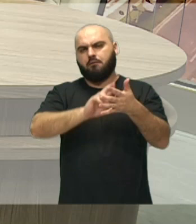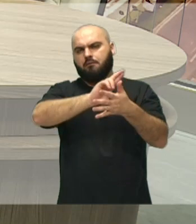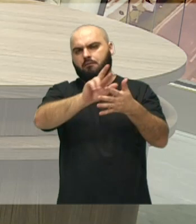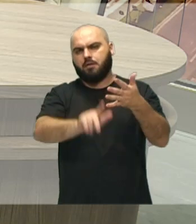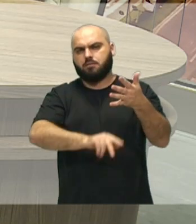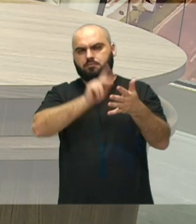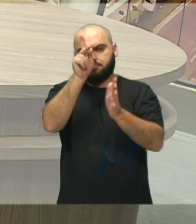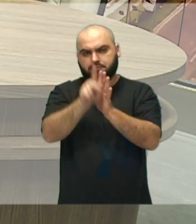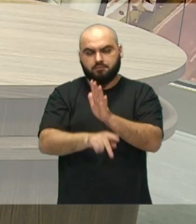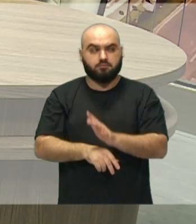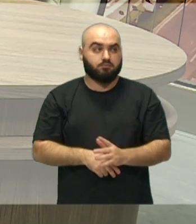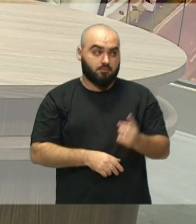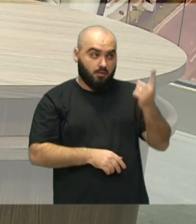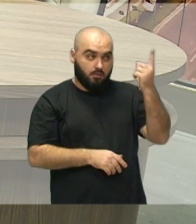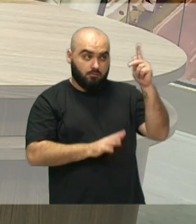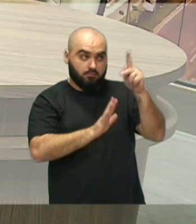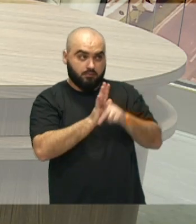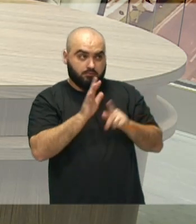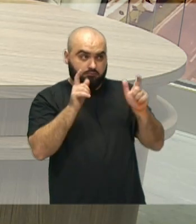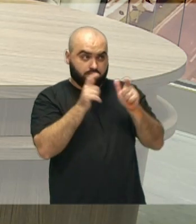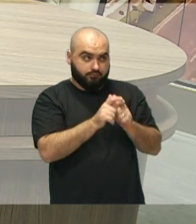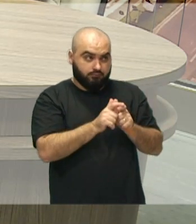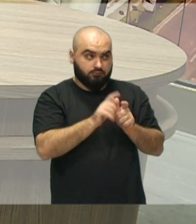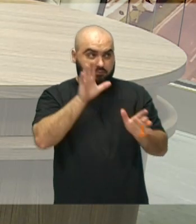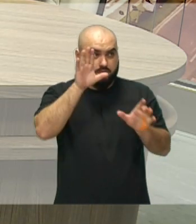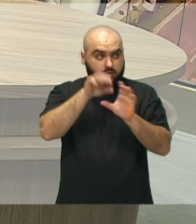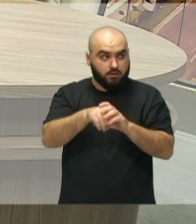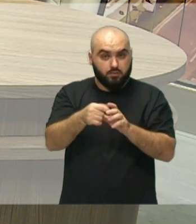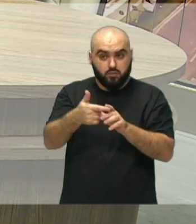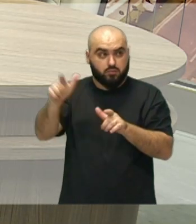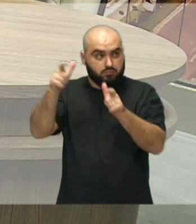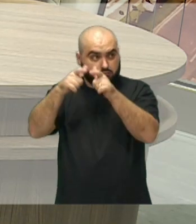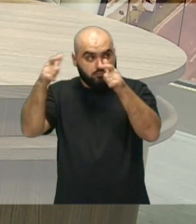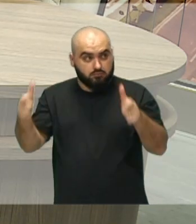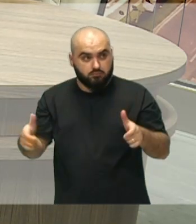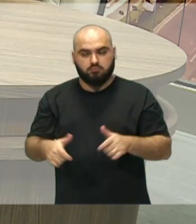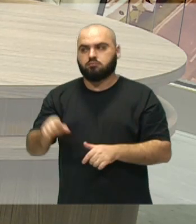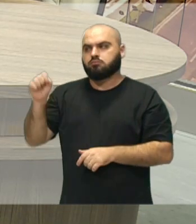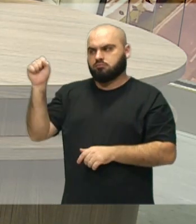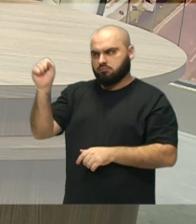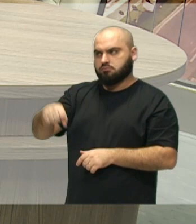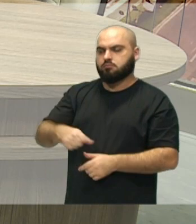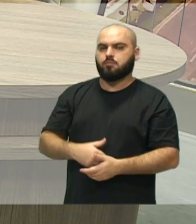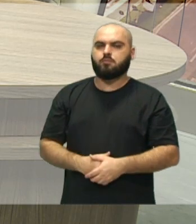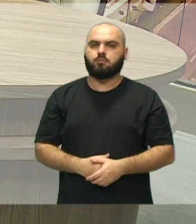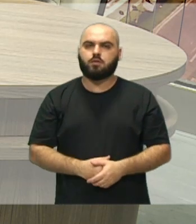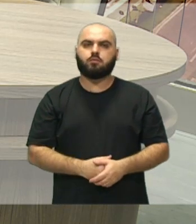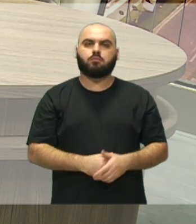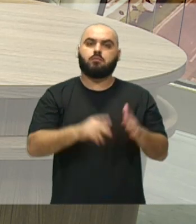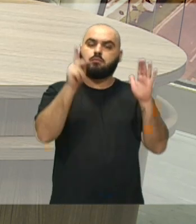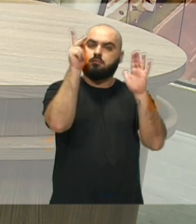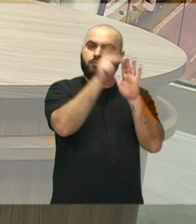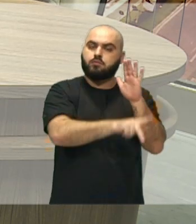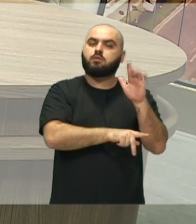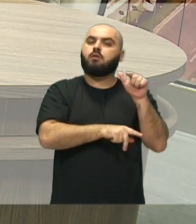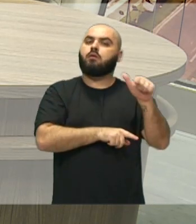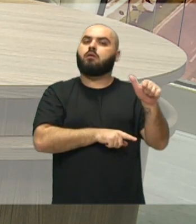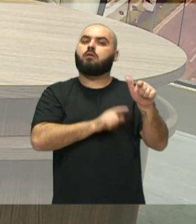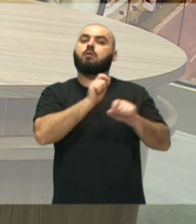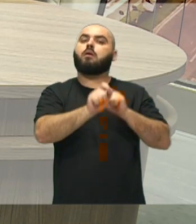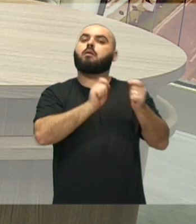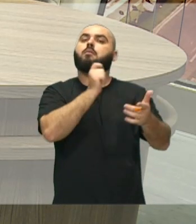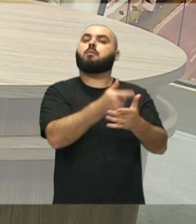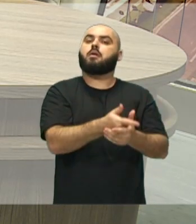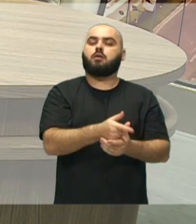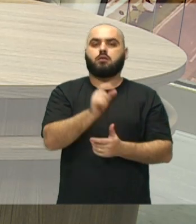ONG tem. É um projeto menor dentro A parte, do maior. Então, o Projeto Setas, ele é patrocinado pelo Instituto